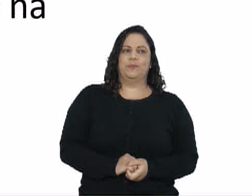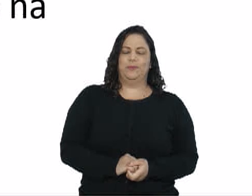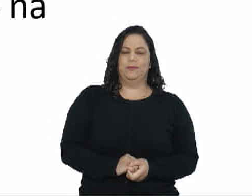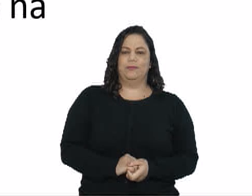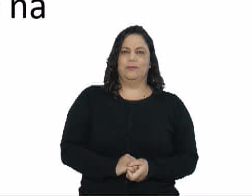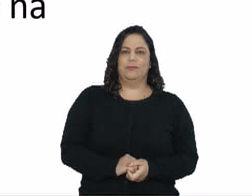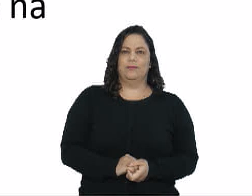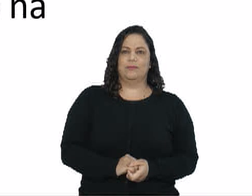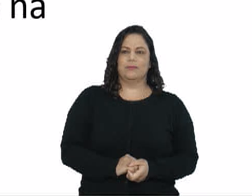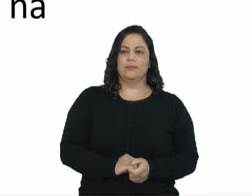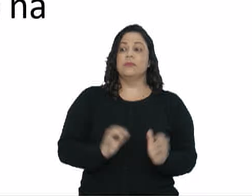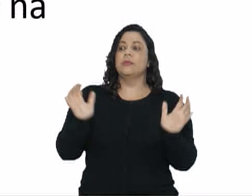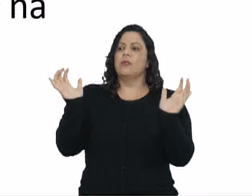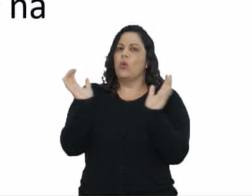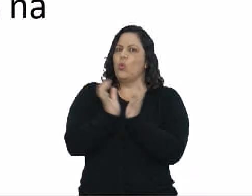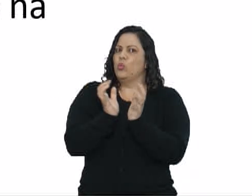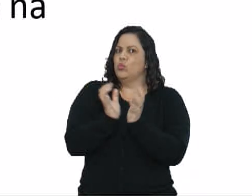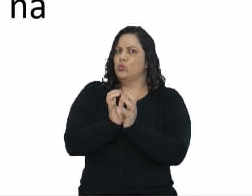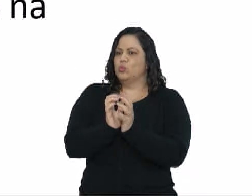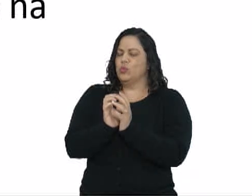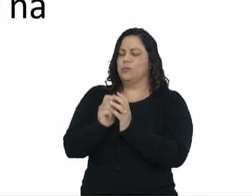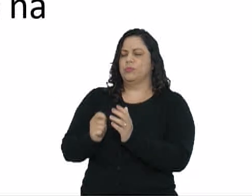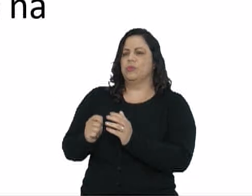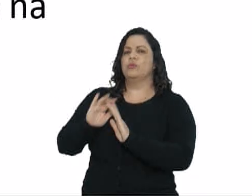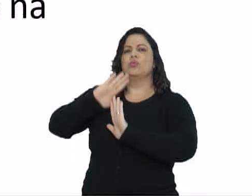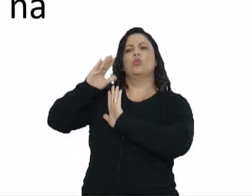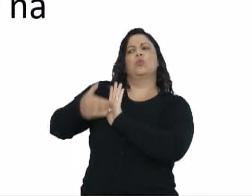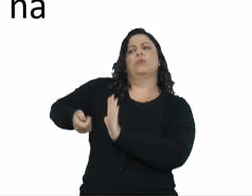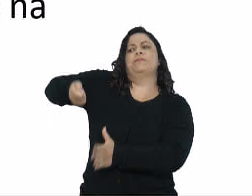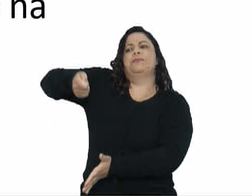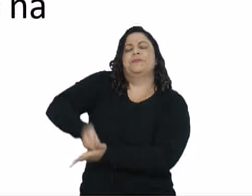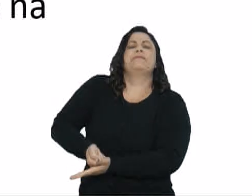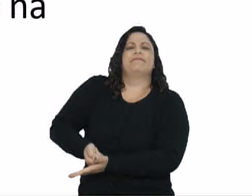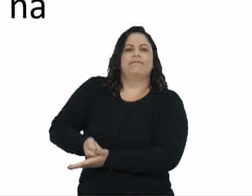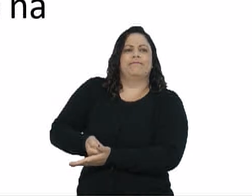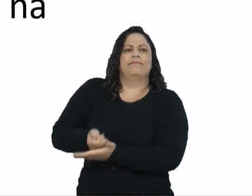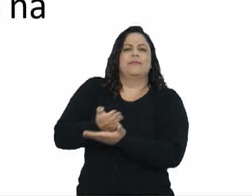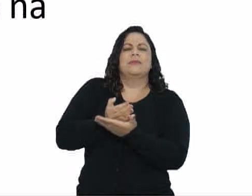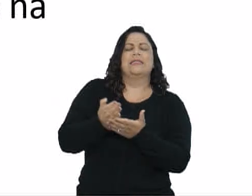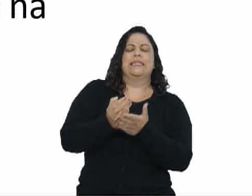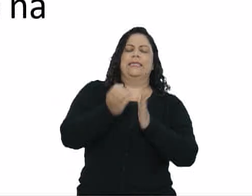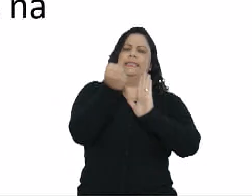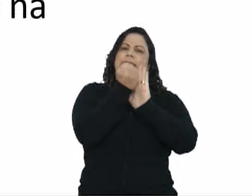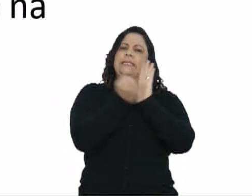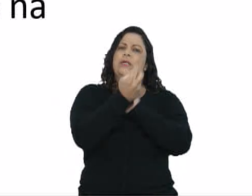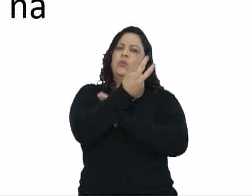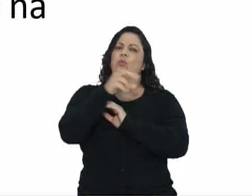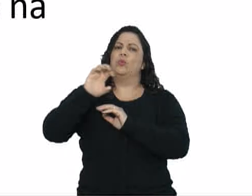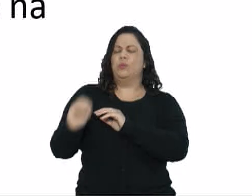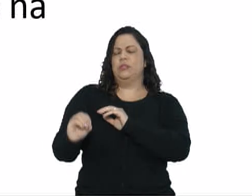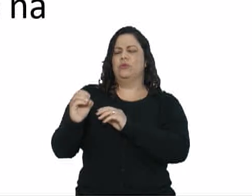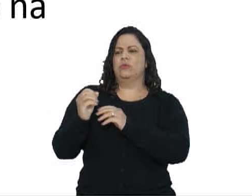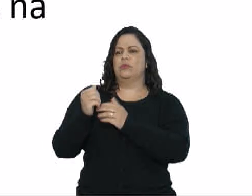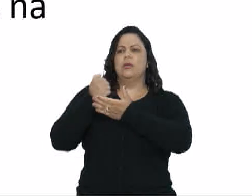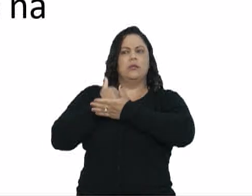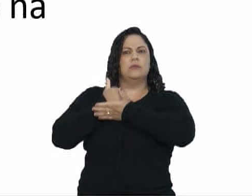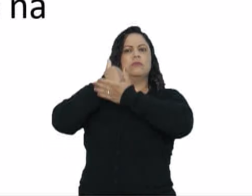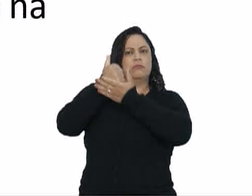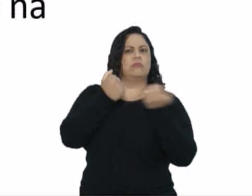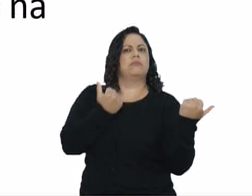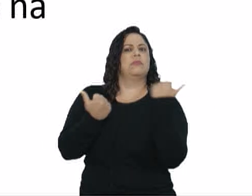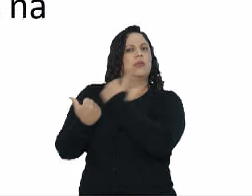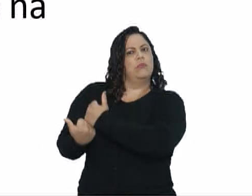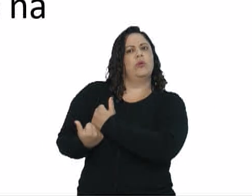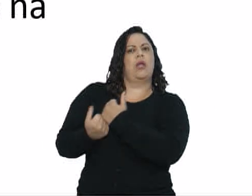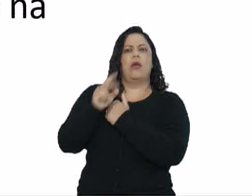regimes totalitários da primeira metade do século XX apoiaram-se fortemente na mobilização da juventude em torno da